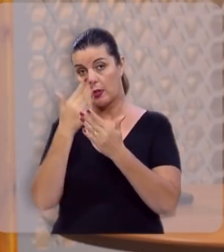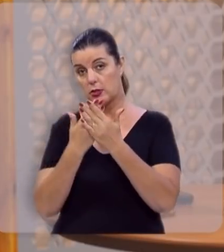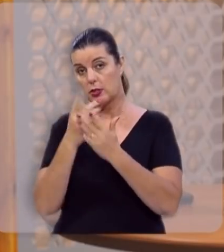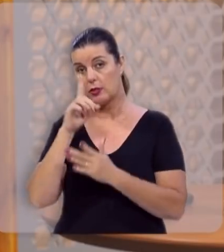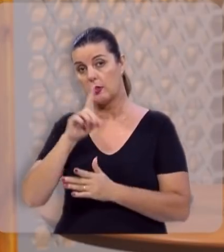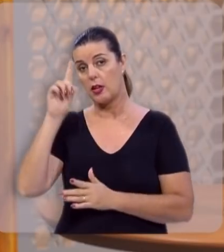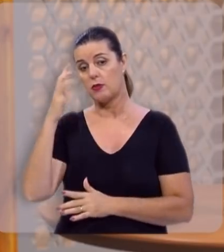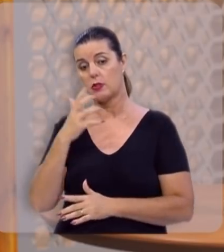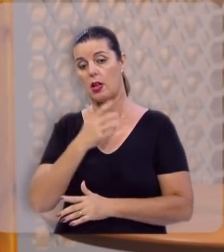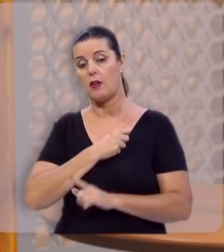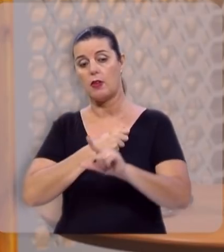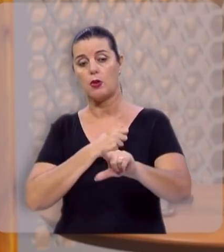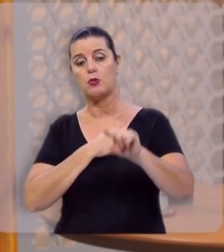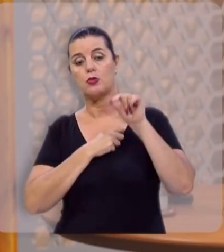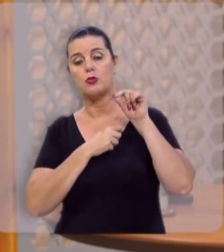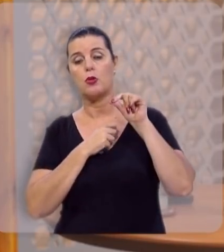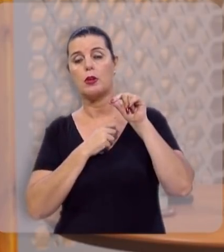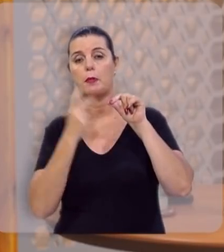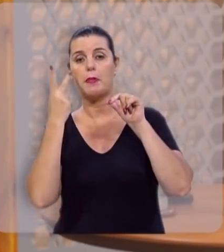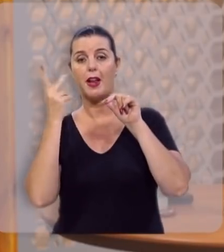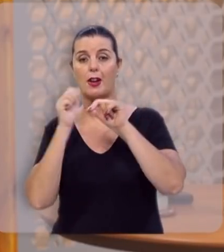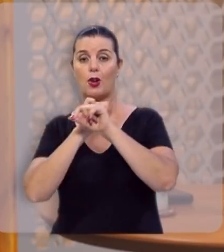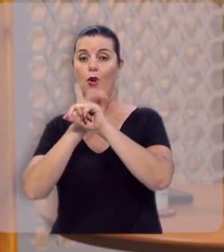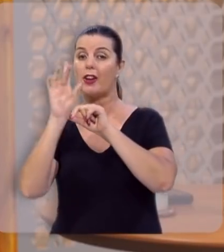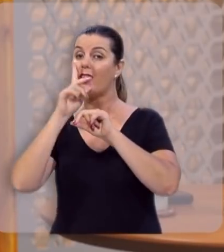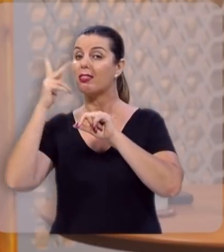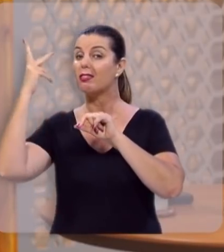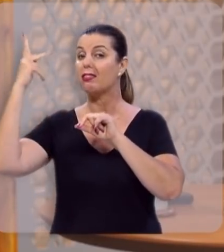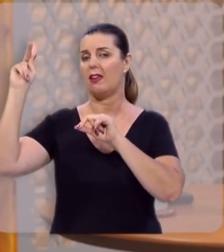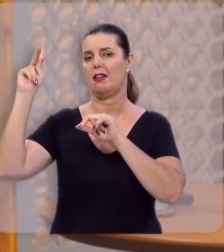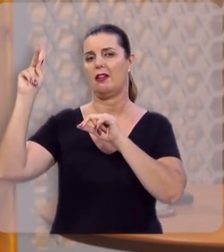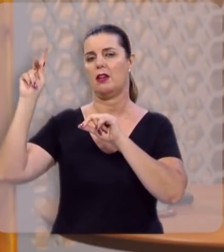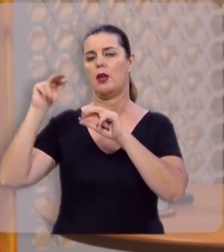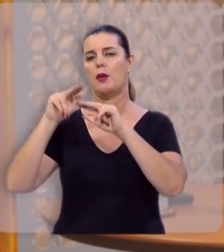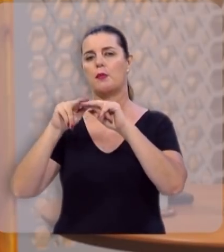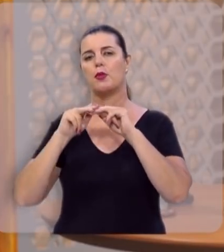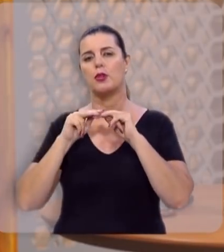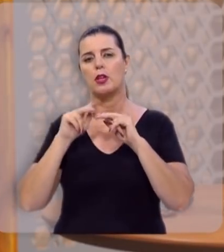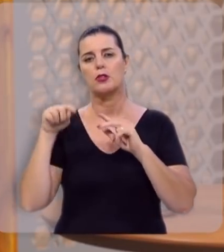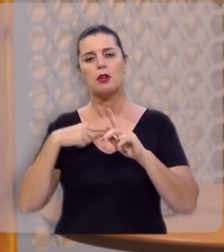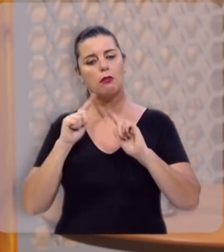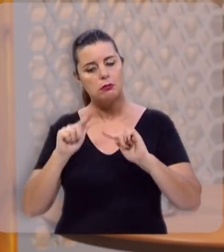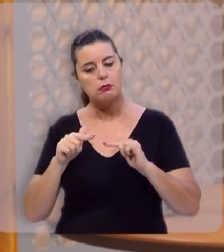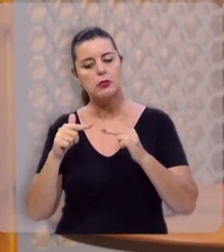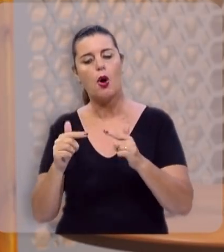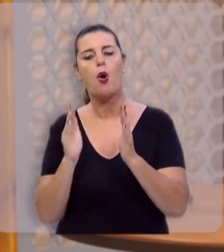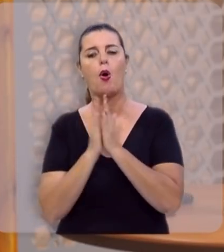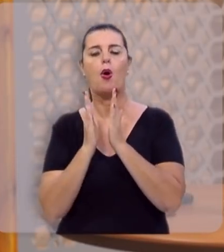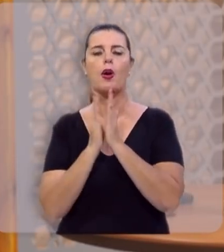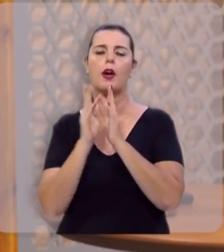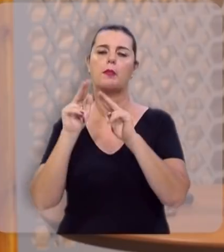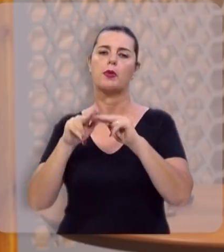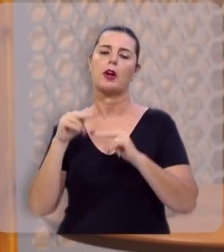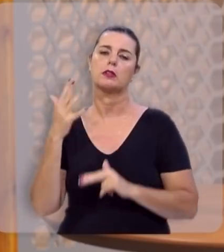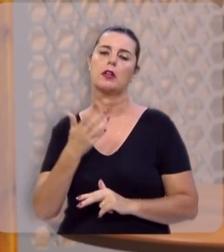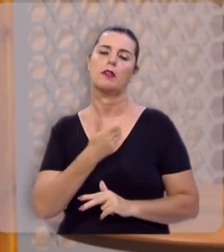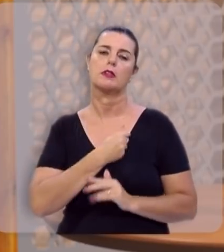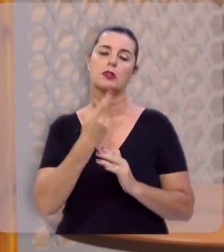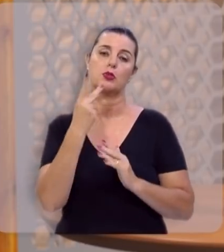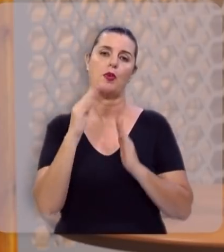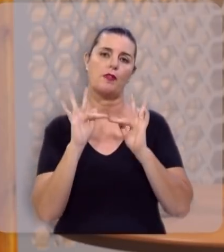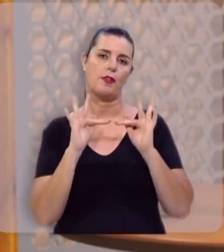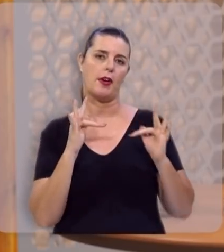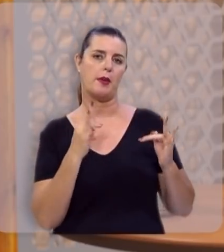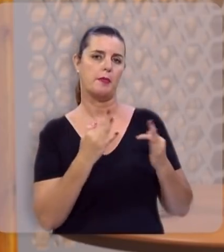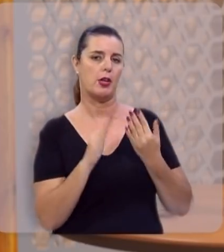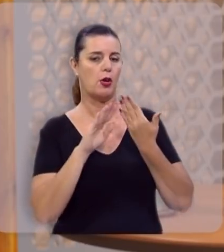nós temos que crer que Deus vai salvar os eleitos para a glória dele. E é por isso que nós motivamos você que está em casa a orar pela